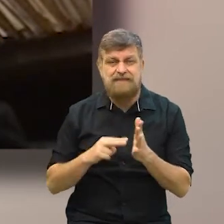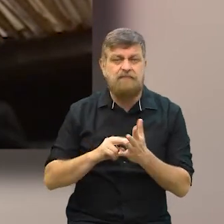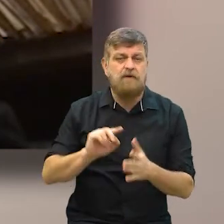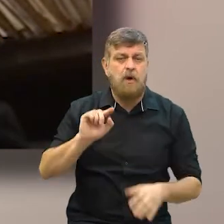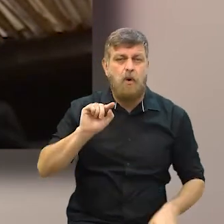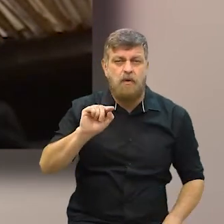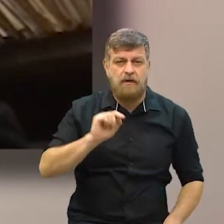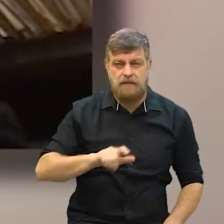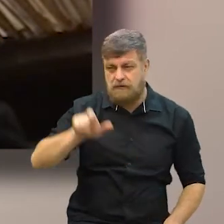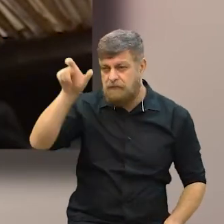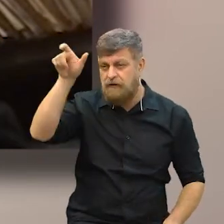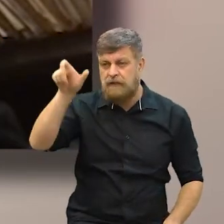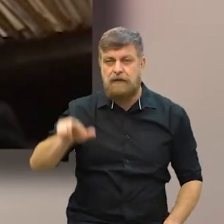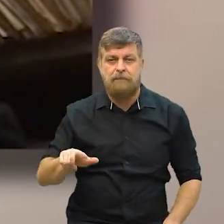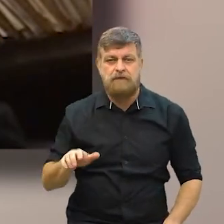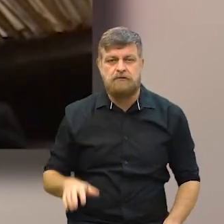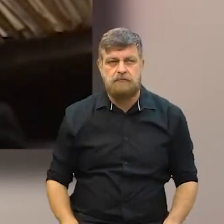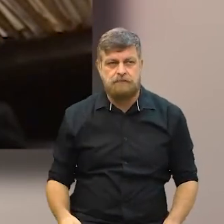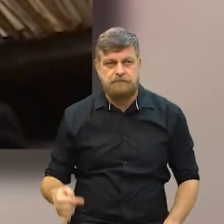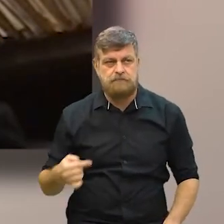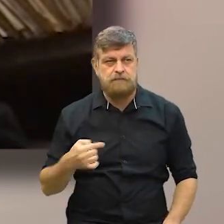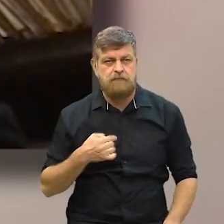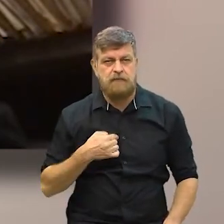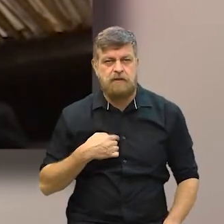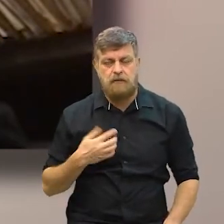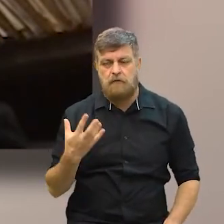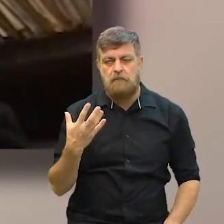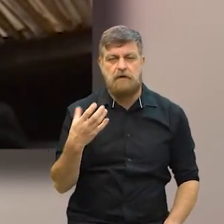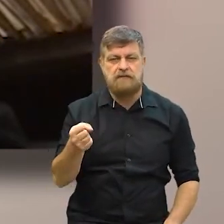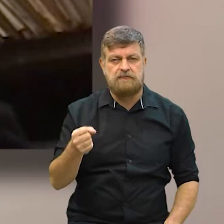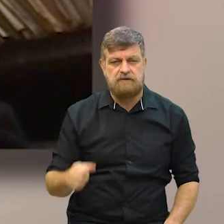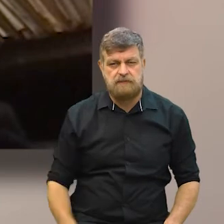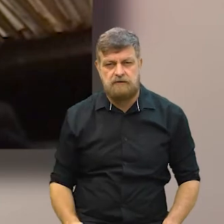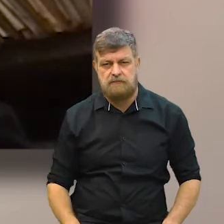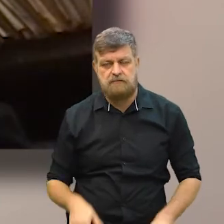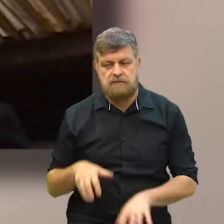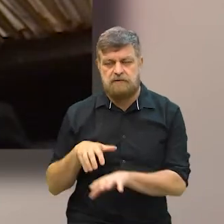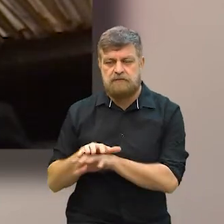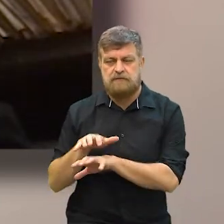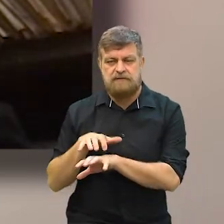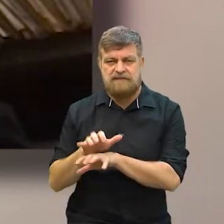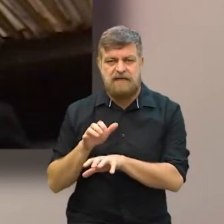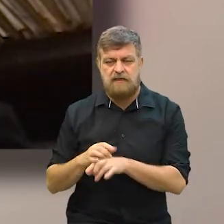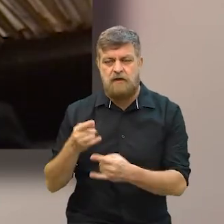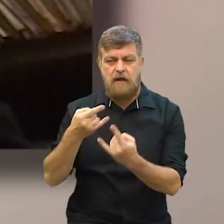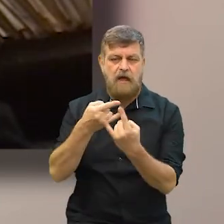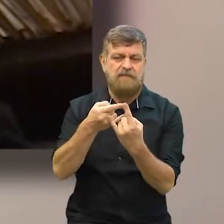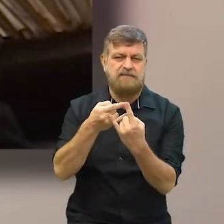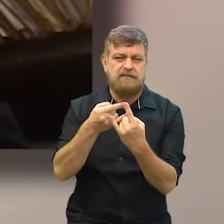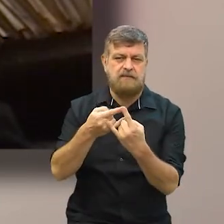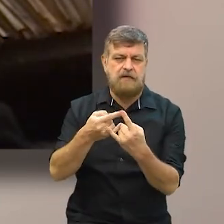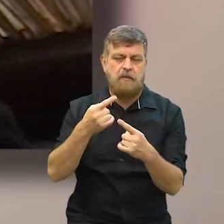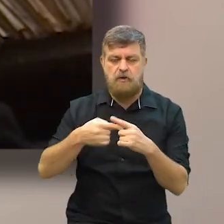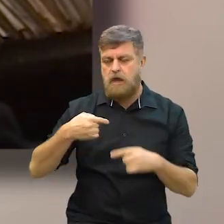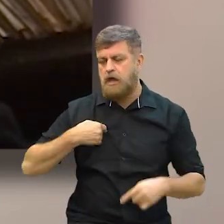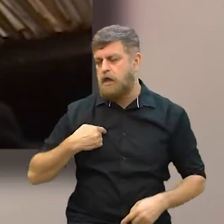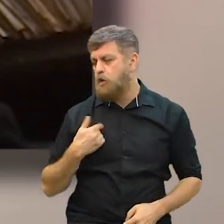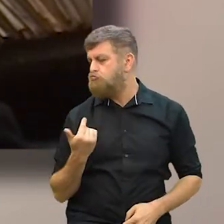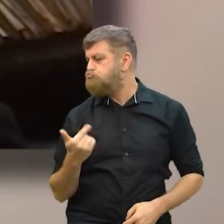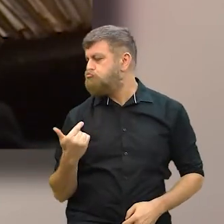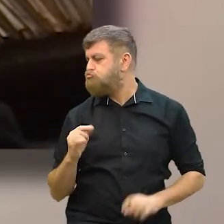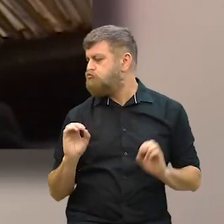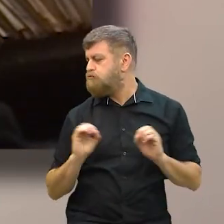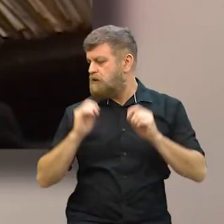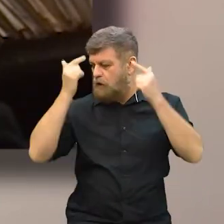seguinte: não é gente que diz eu topo fazer sexo desprotegido porque eu não